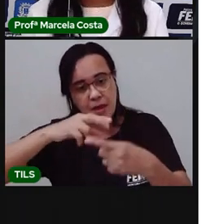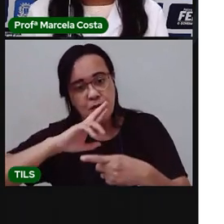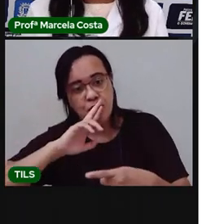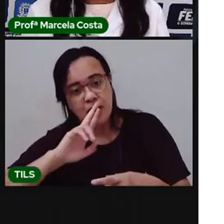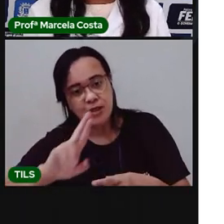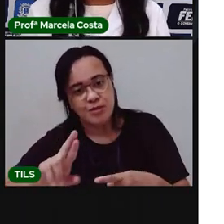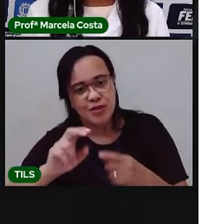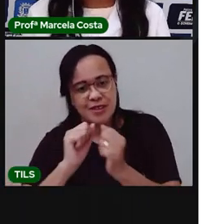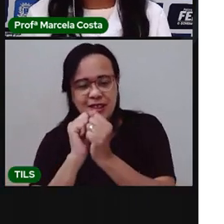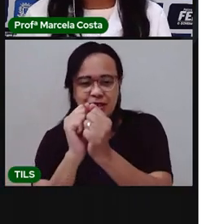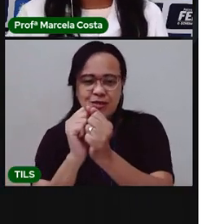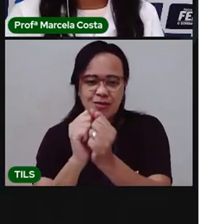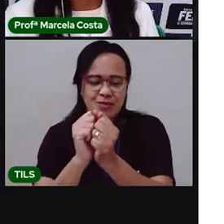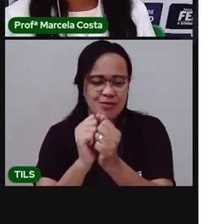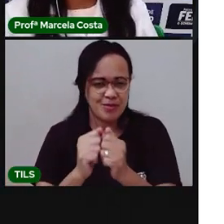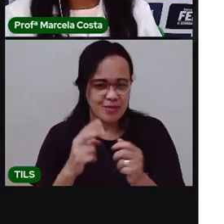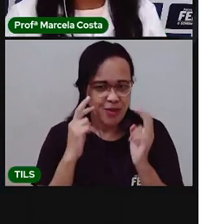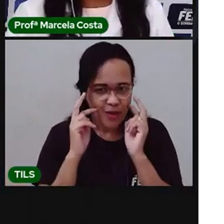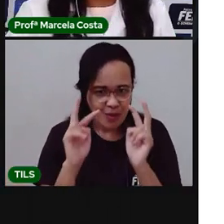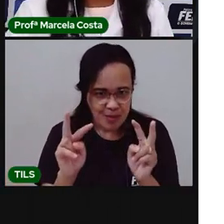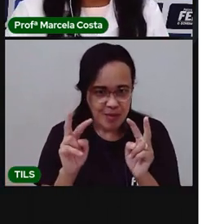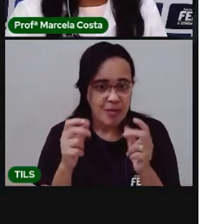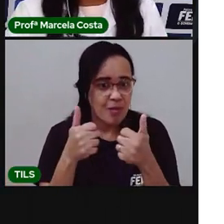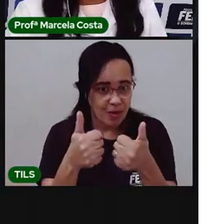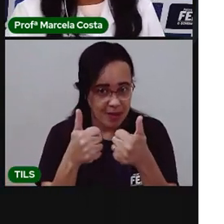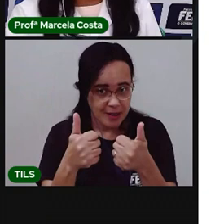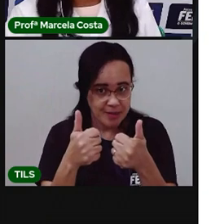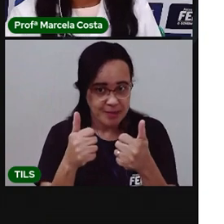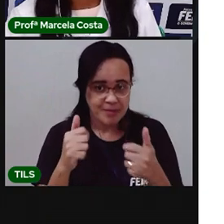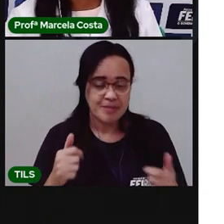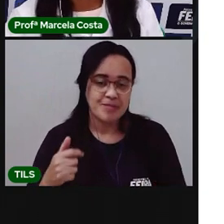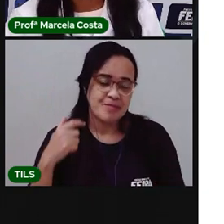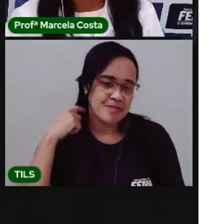responder, tá bom? Me acompanha.